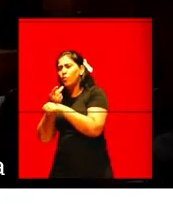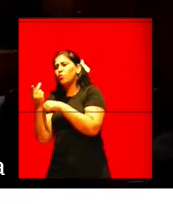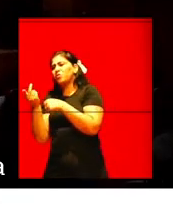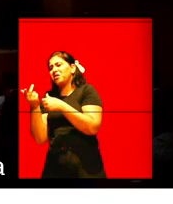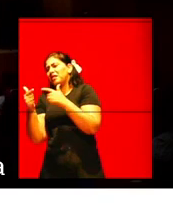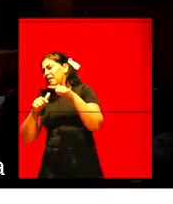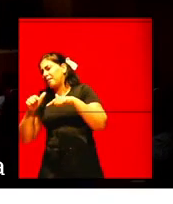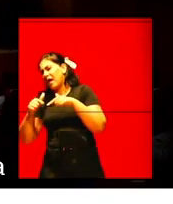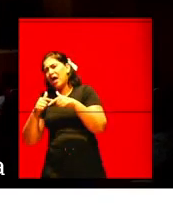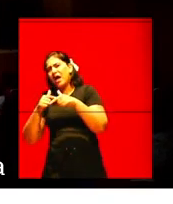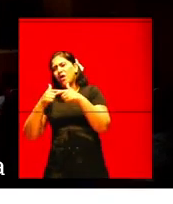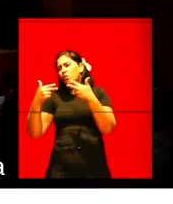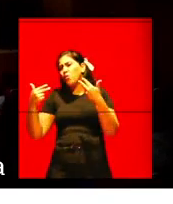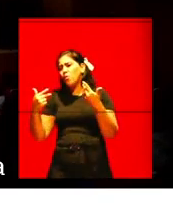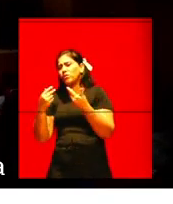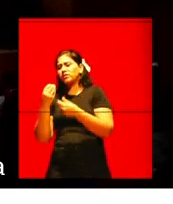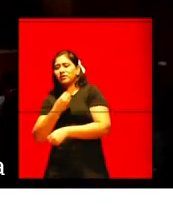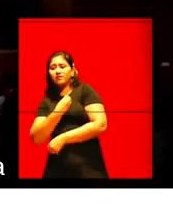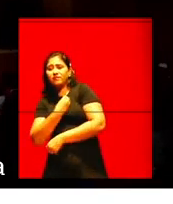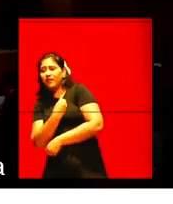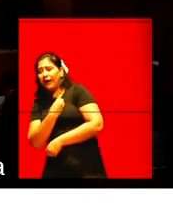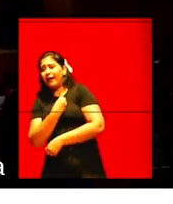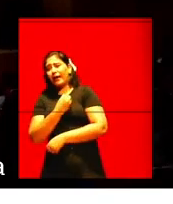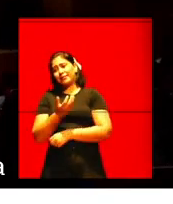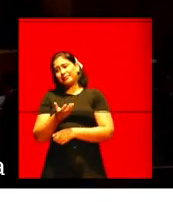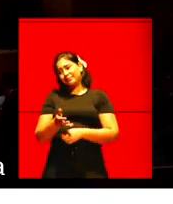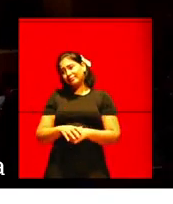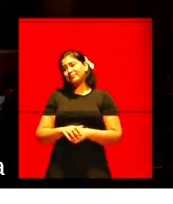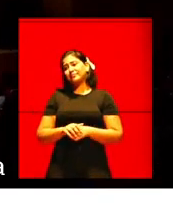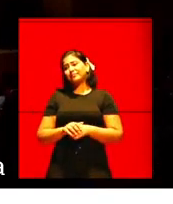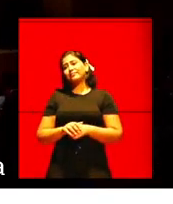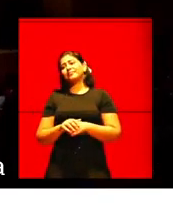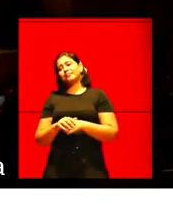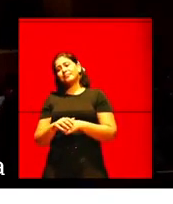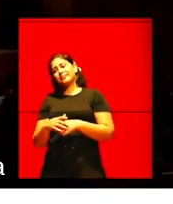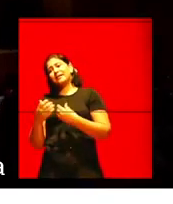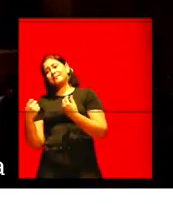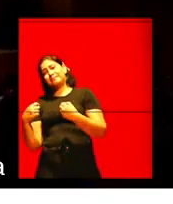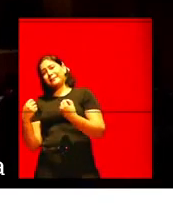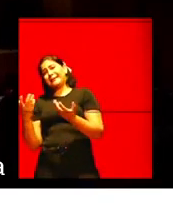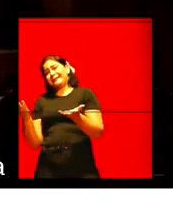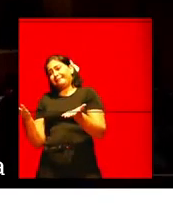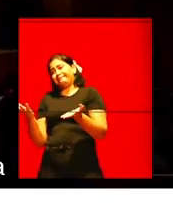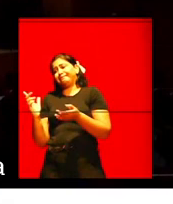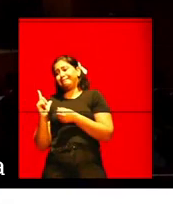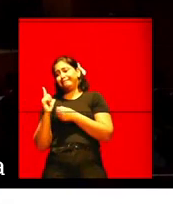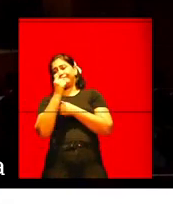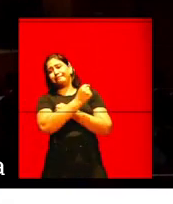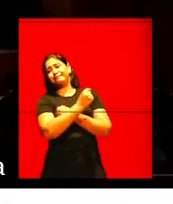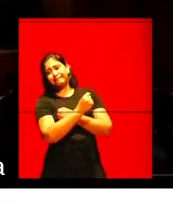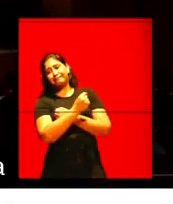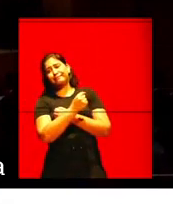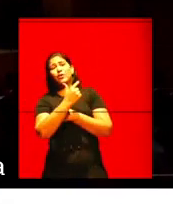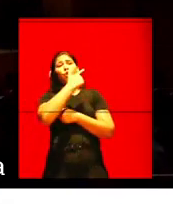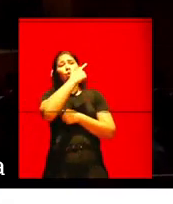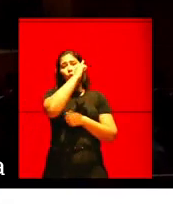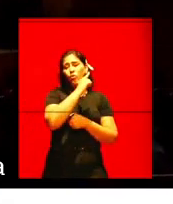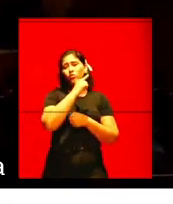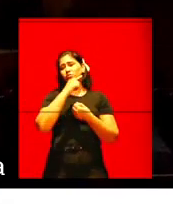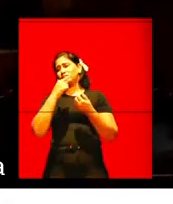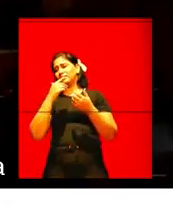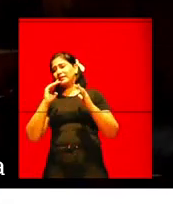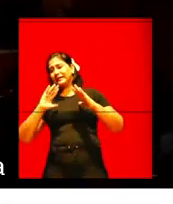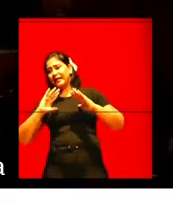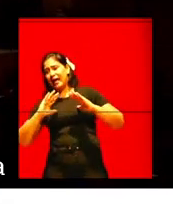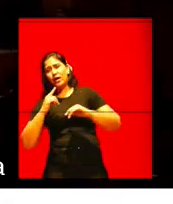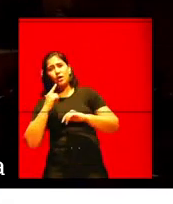seca não tinha do que viver, não tinha o que comer, e eles iam em busca de outras em outros lugares, em outras regiões,